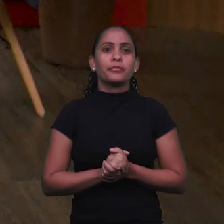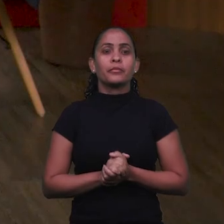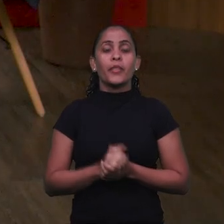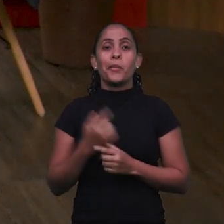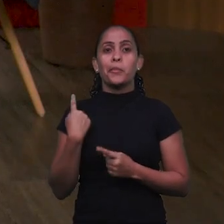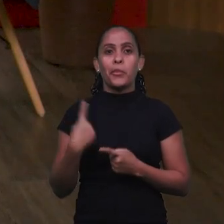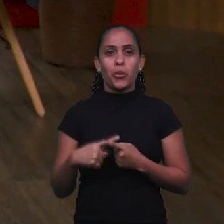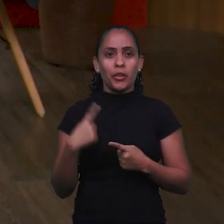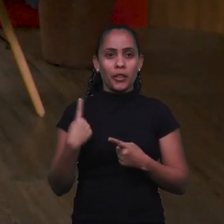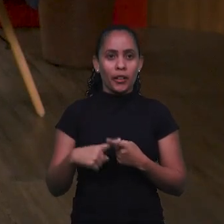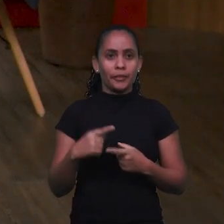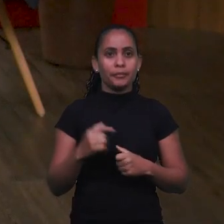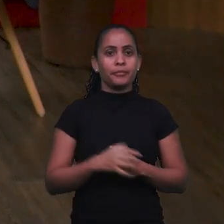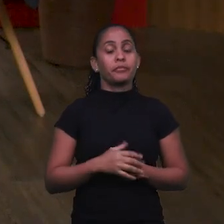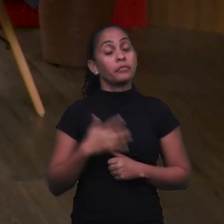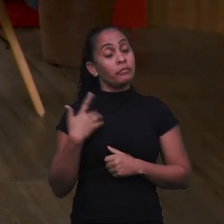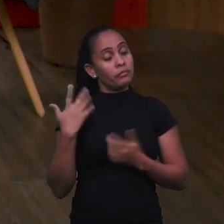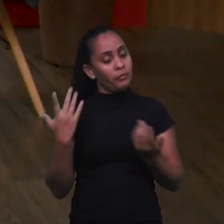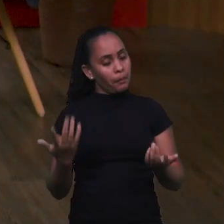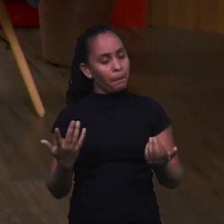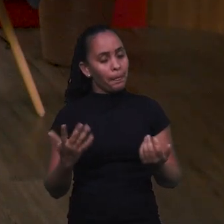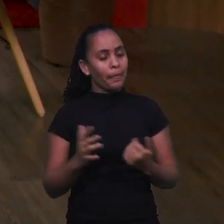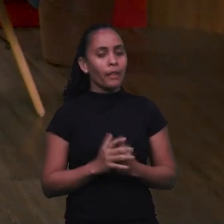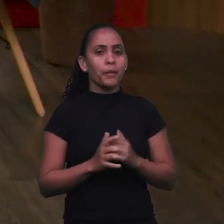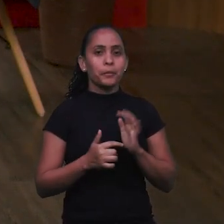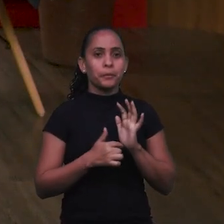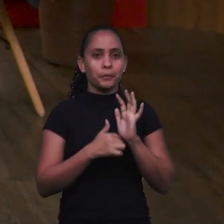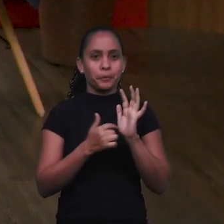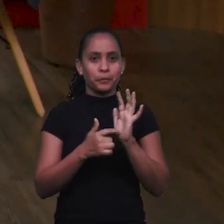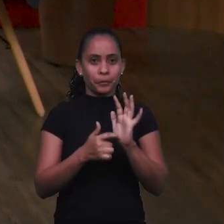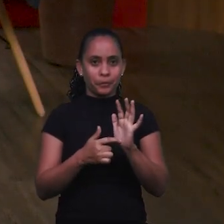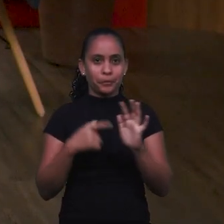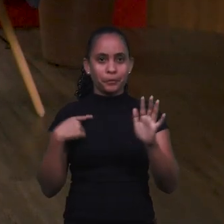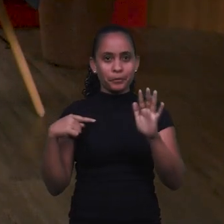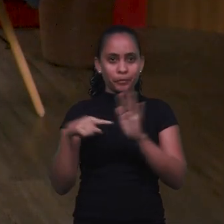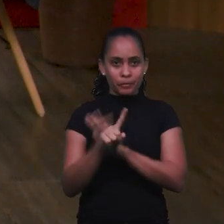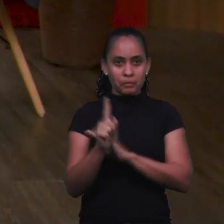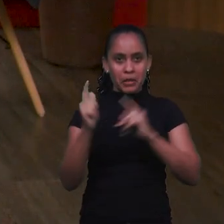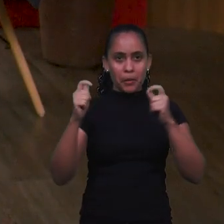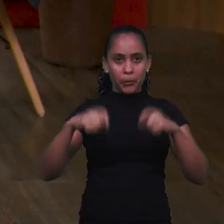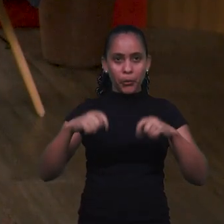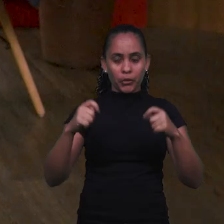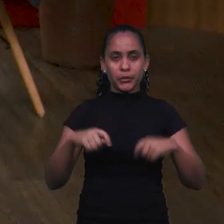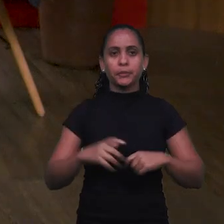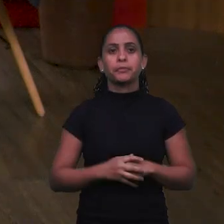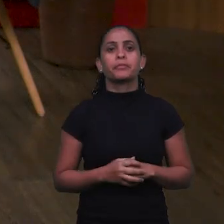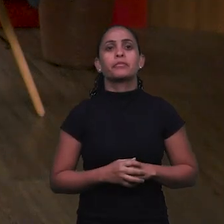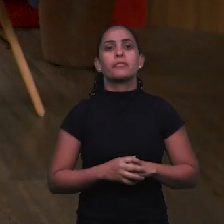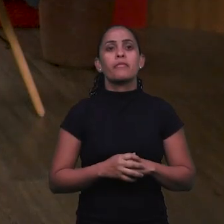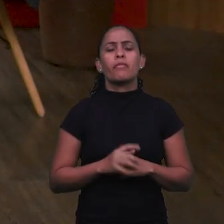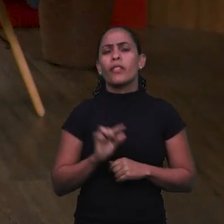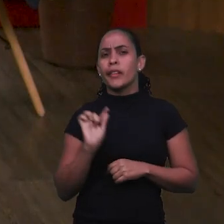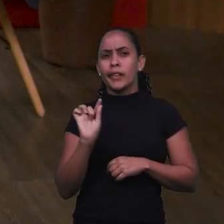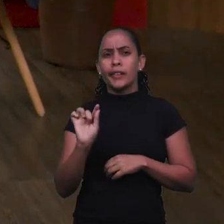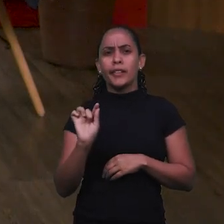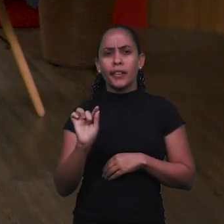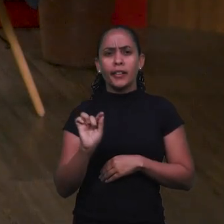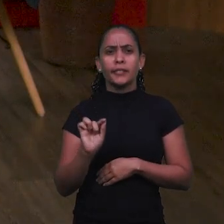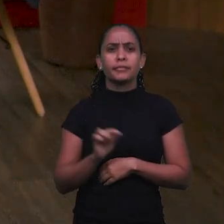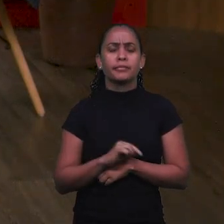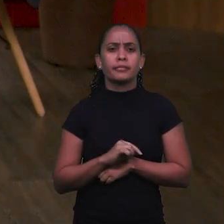Por quê? Então você pode perguntar, vou acrescentar uma pergunta que você pode fazer. Então, em que